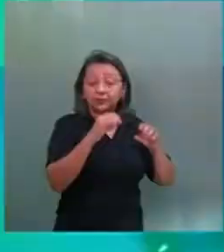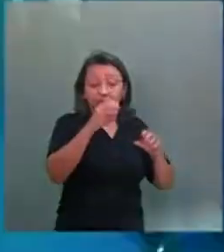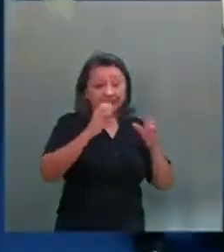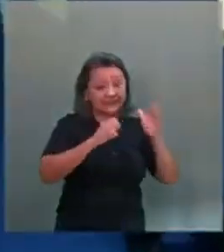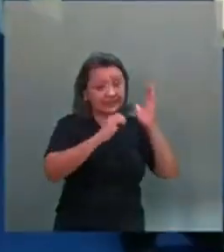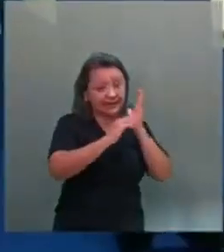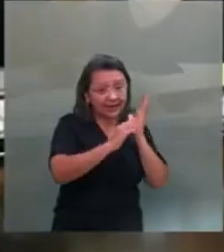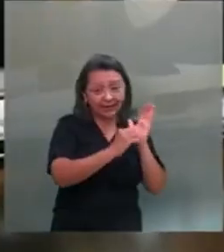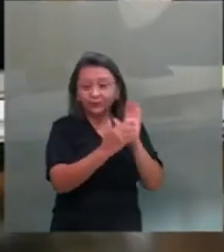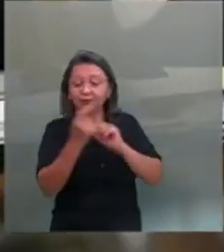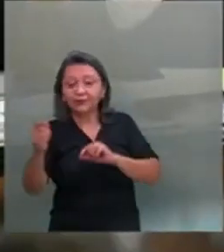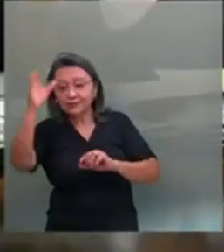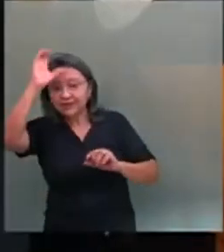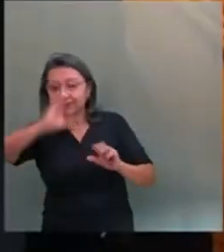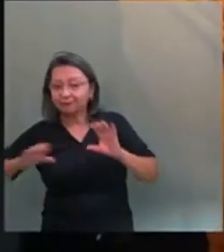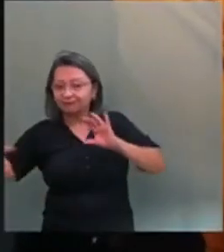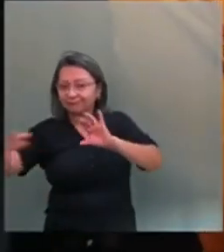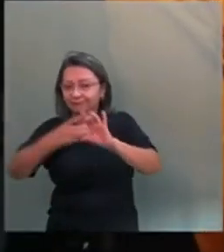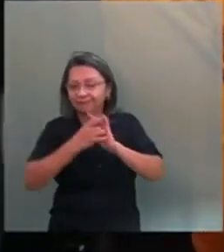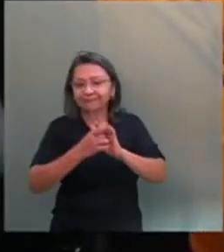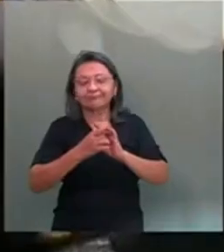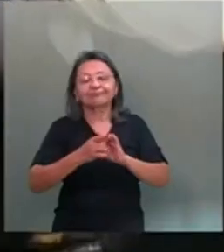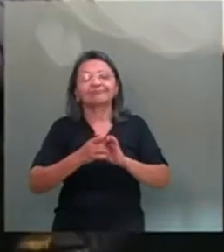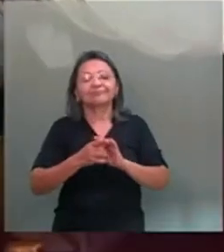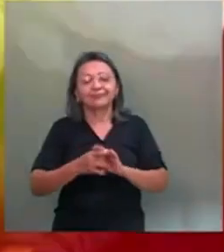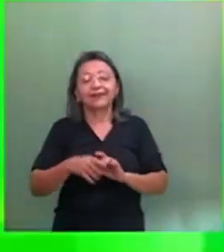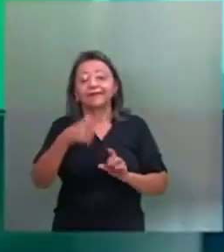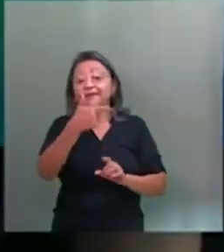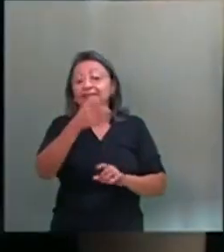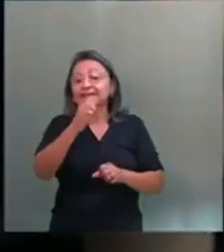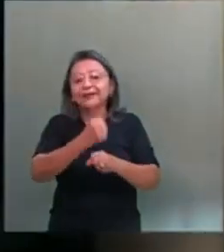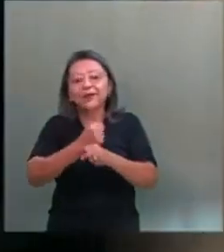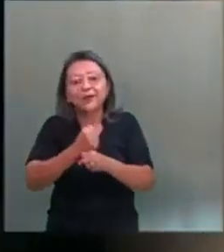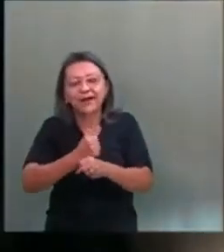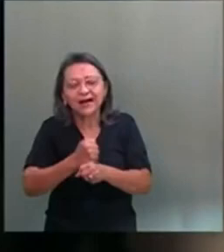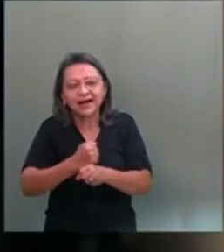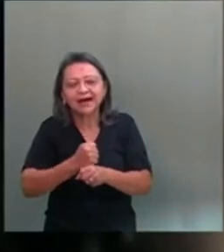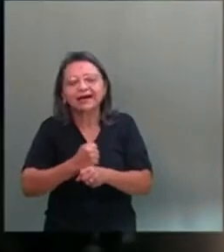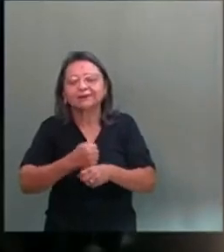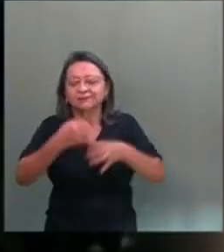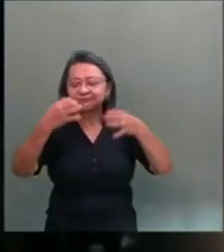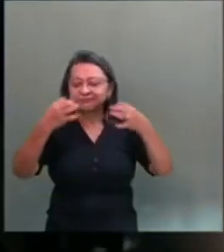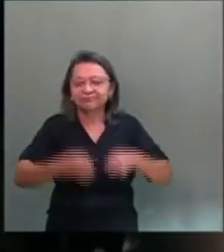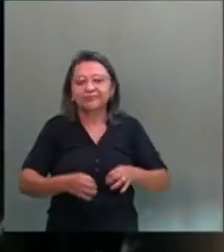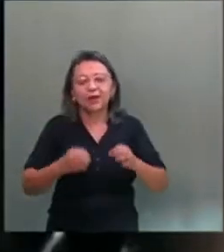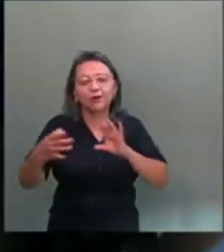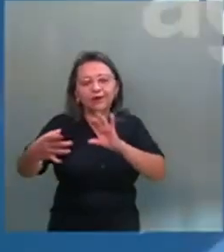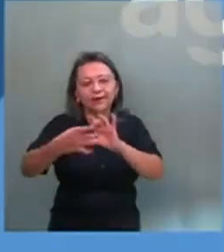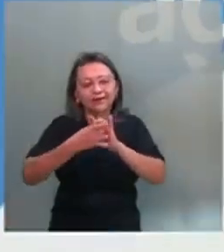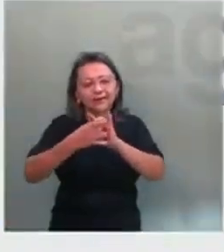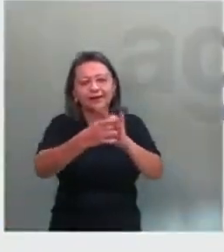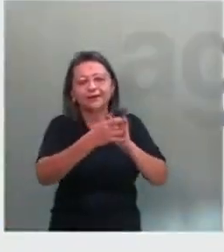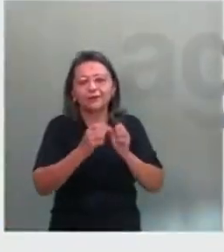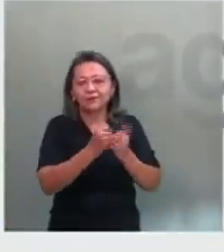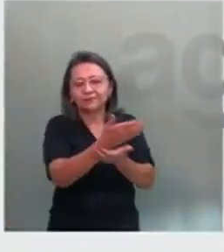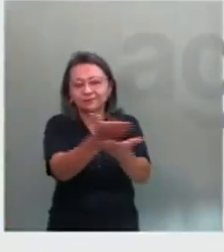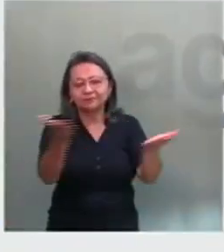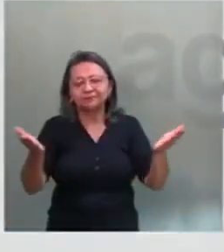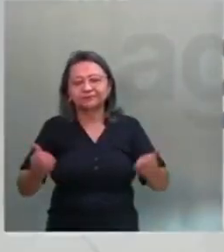cidadãos. Agência Senado, 25 anos. O Legislativo conectado com você.